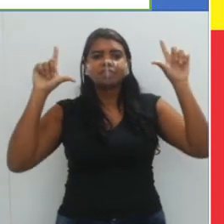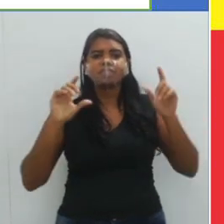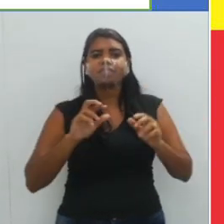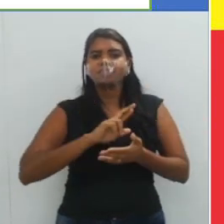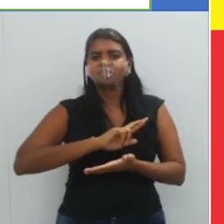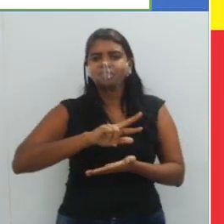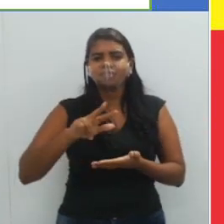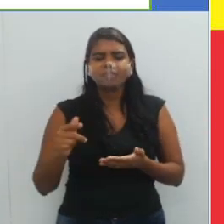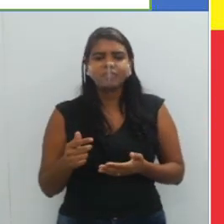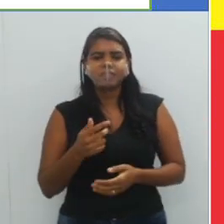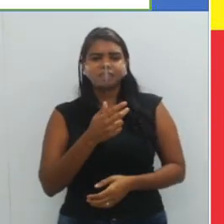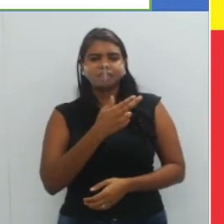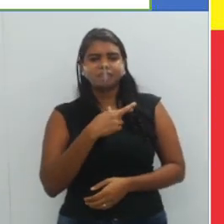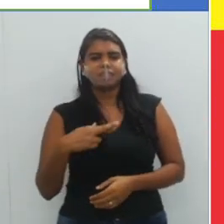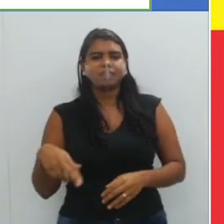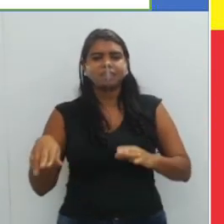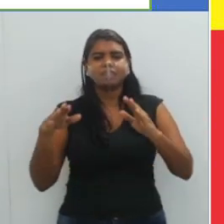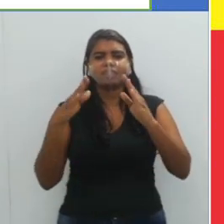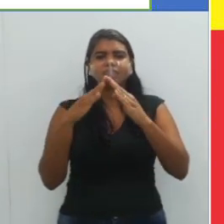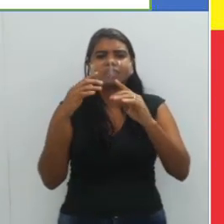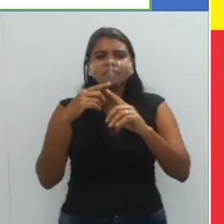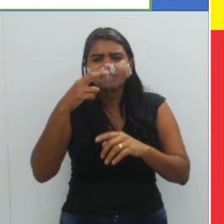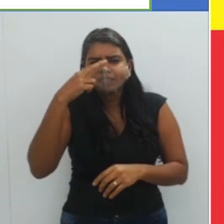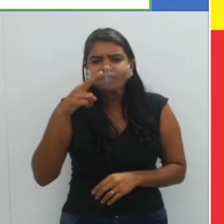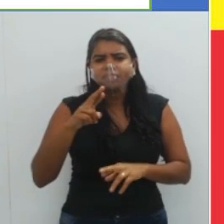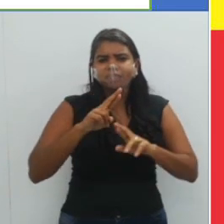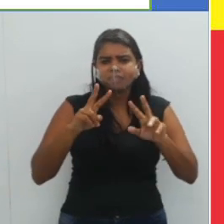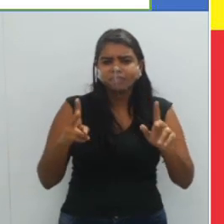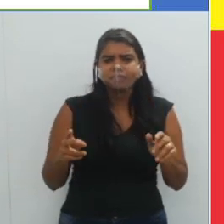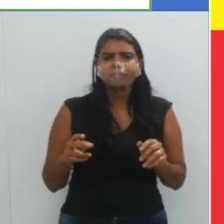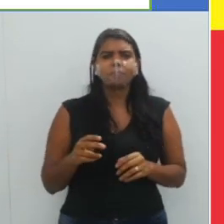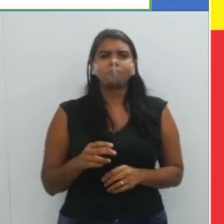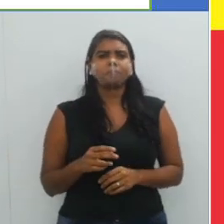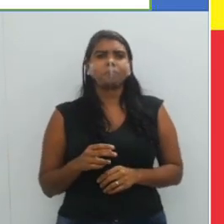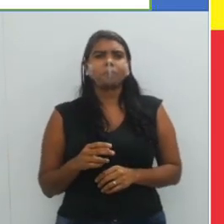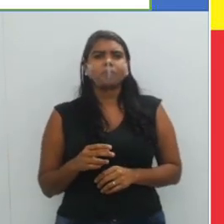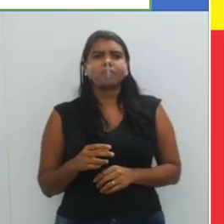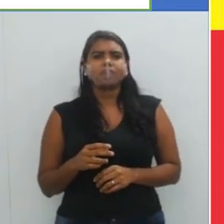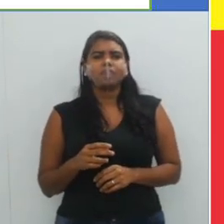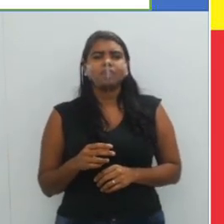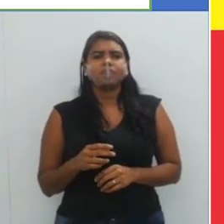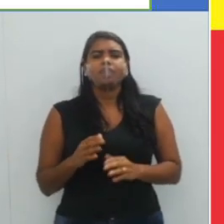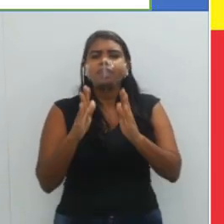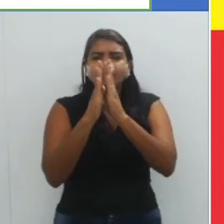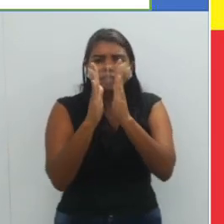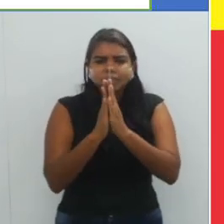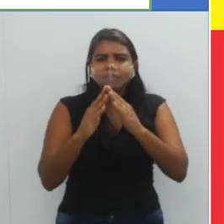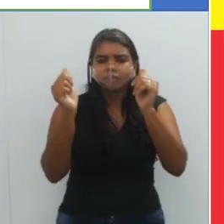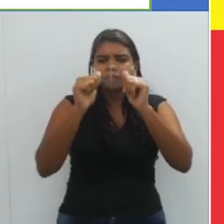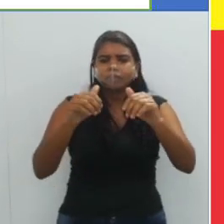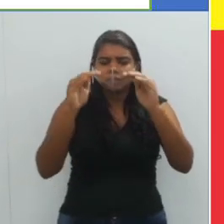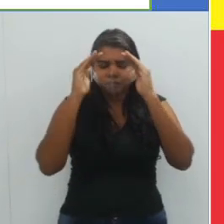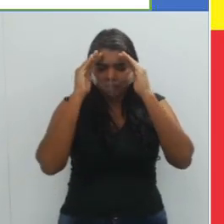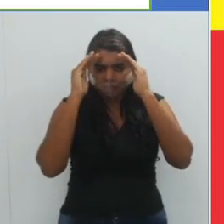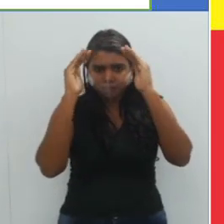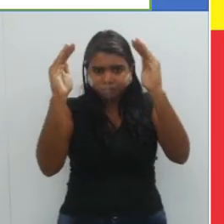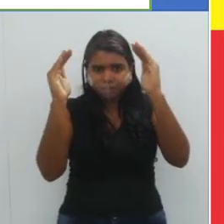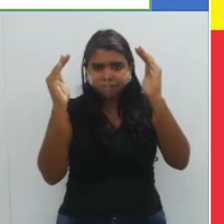temos várias religiões e cada qual com o seu símbolo sagrado, ou seja, aquele que merece